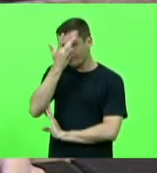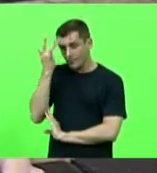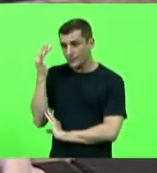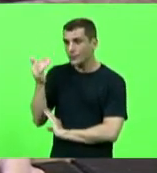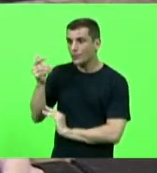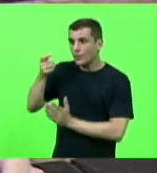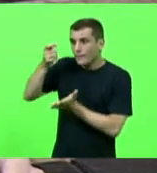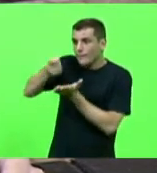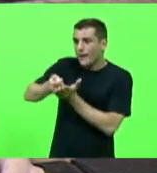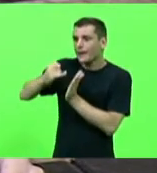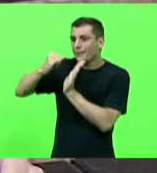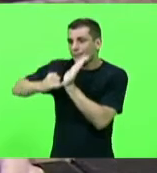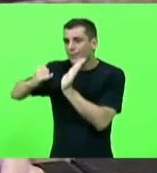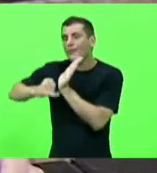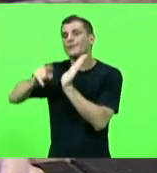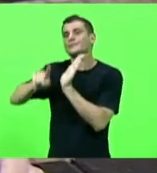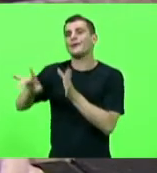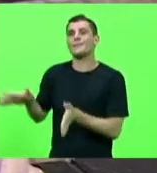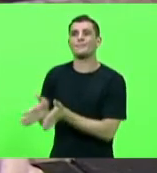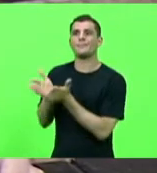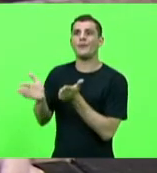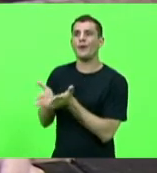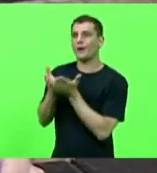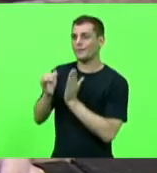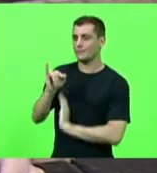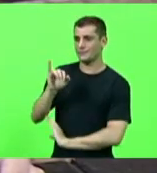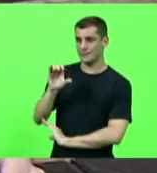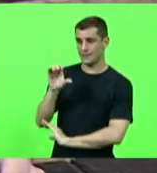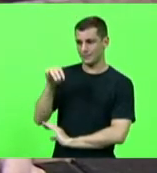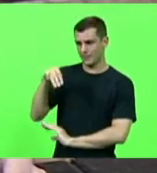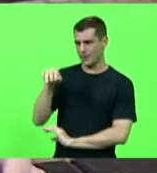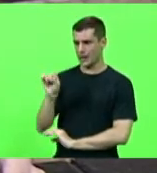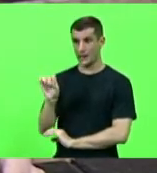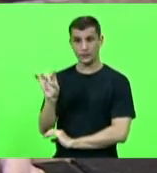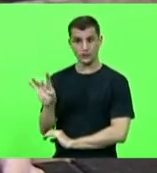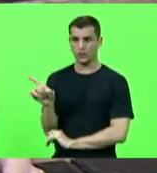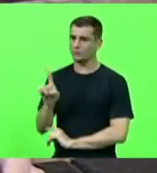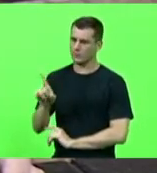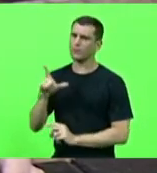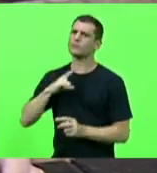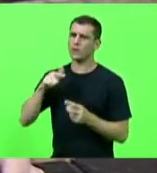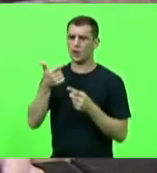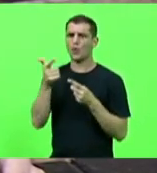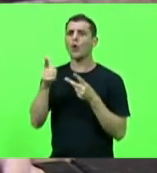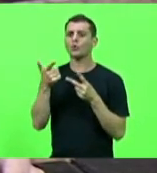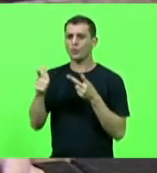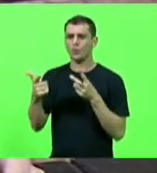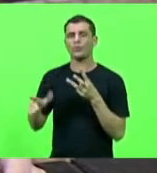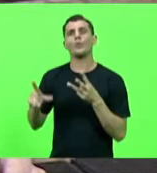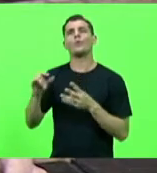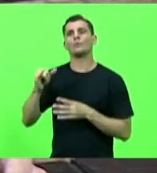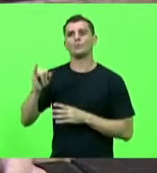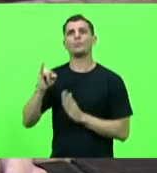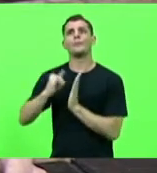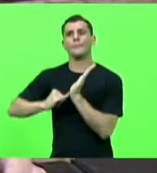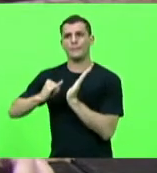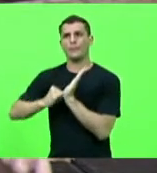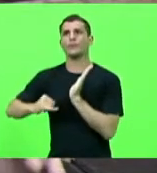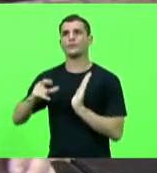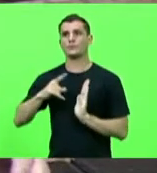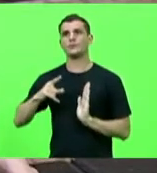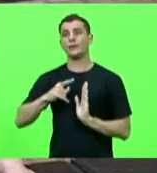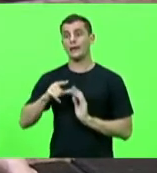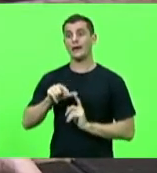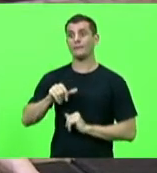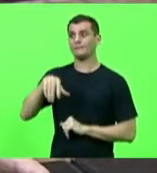só o ICMS. Os outros impostos sobre consumos também, eles pesam especialmente no mais pobre. Portanto, quando